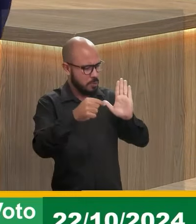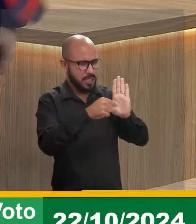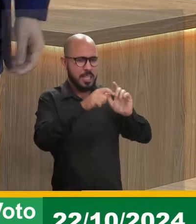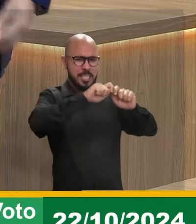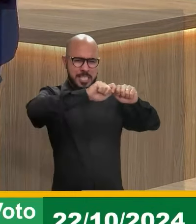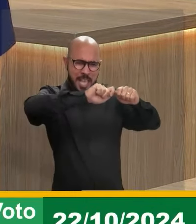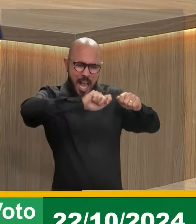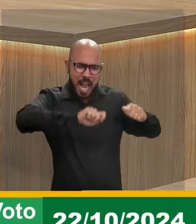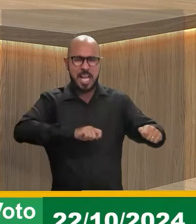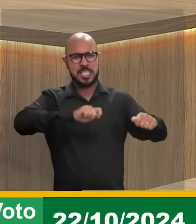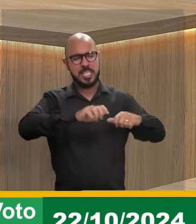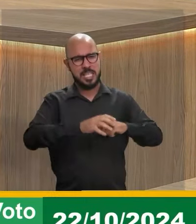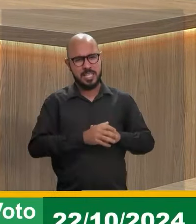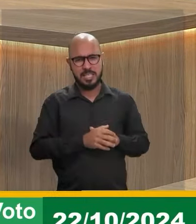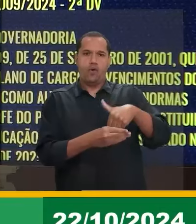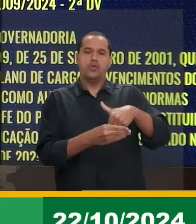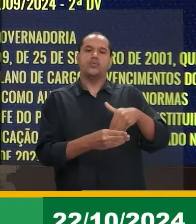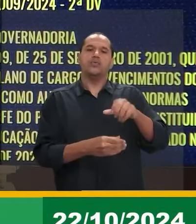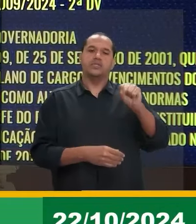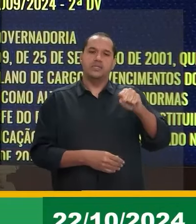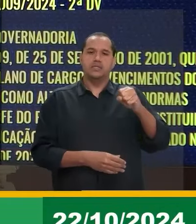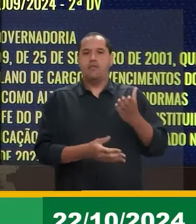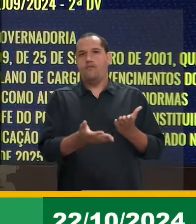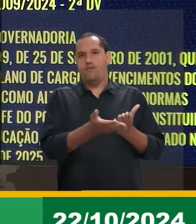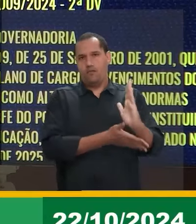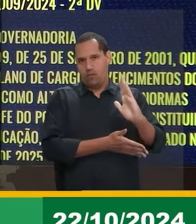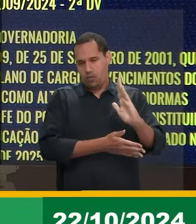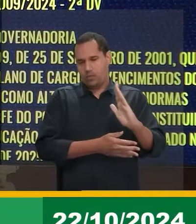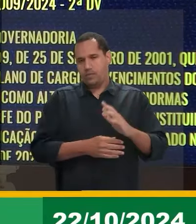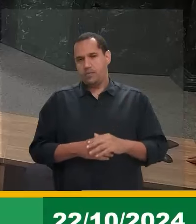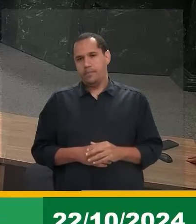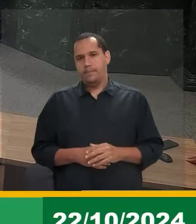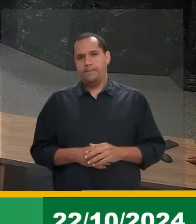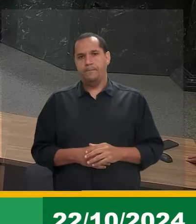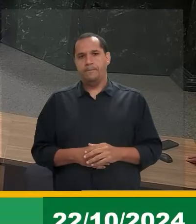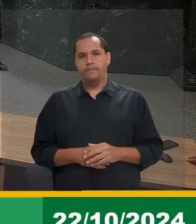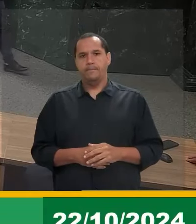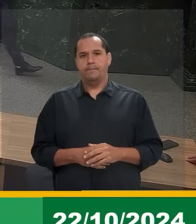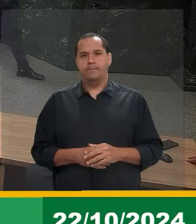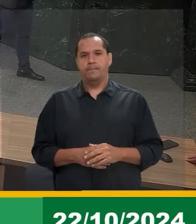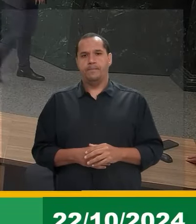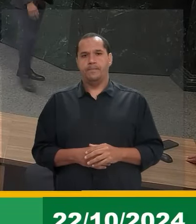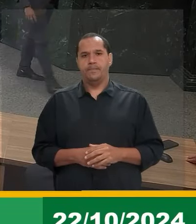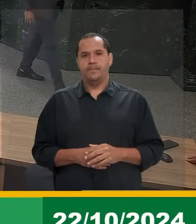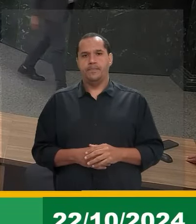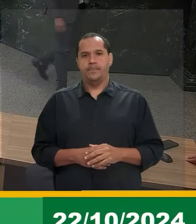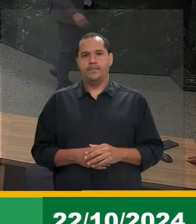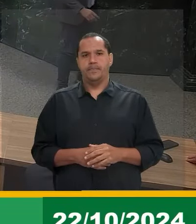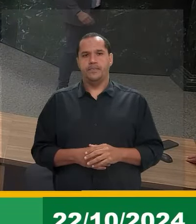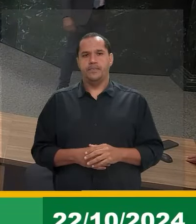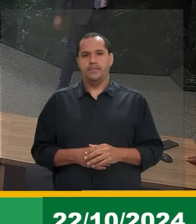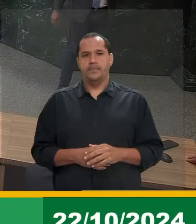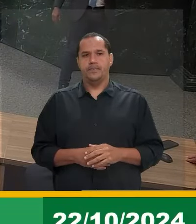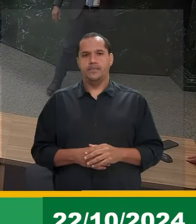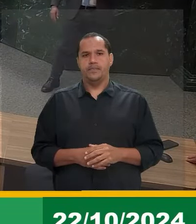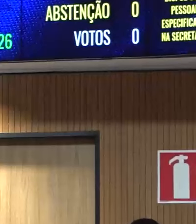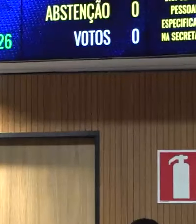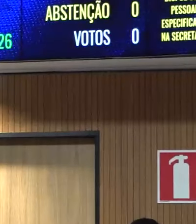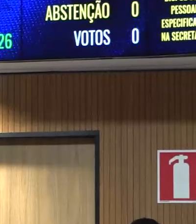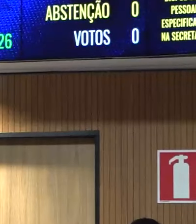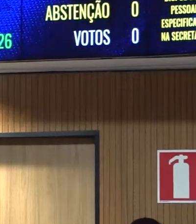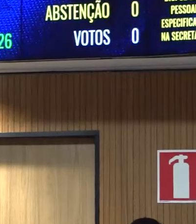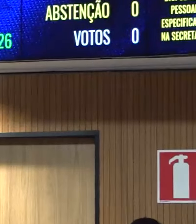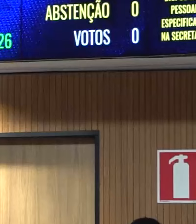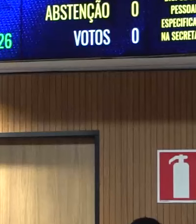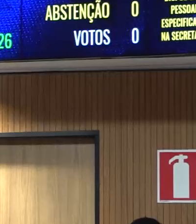Isso aqui não vale nada para nós. Por 22 votos a 7, a matéria foi aprovada em primeiro turno.